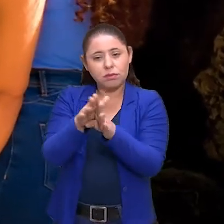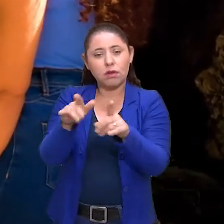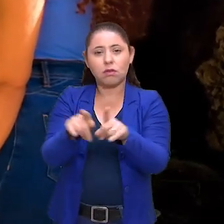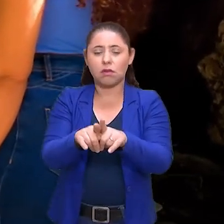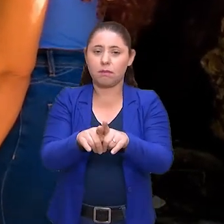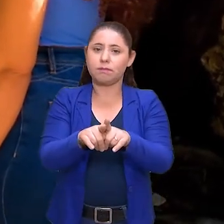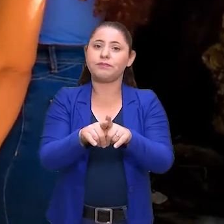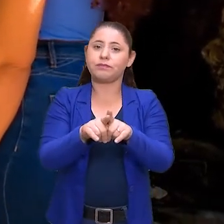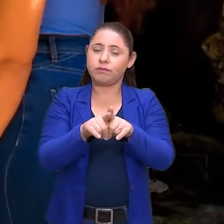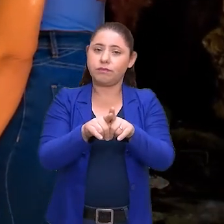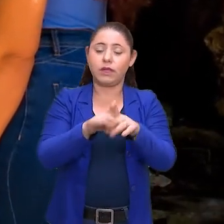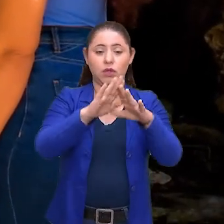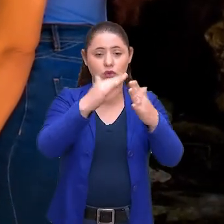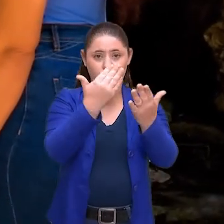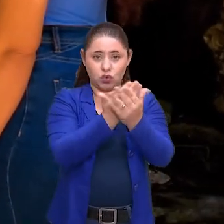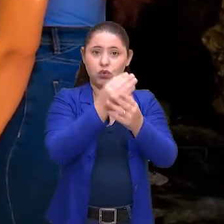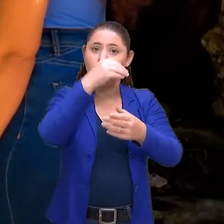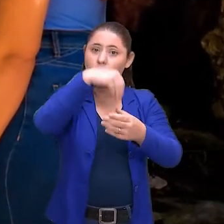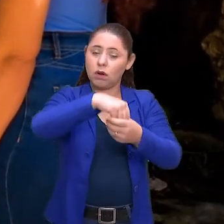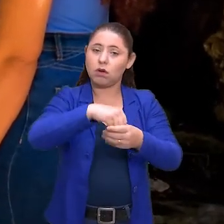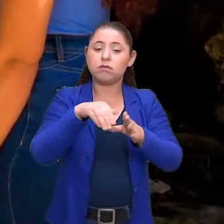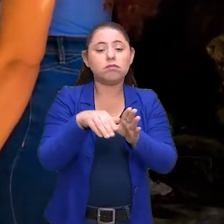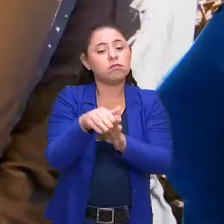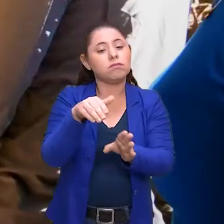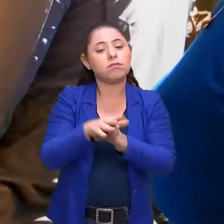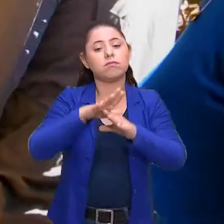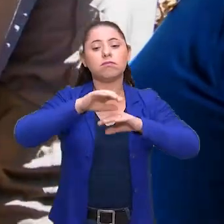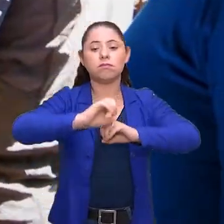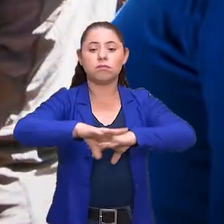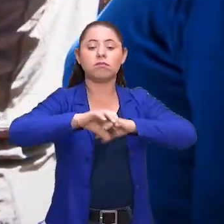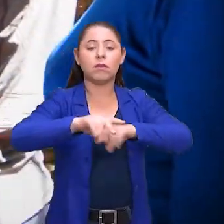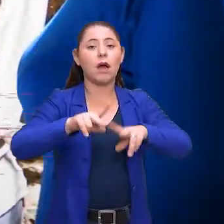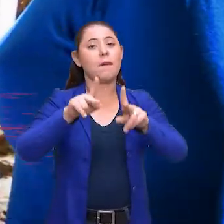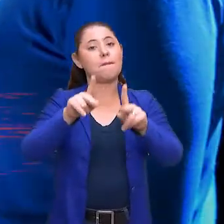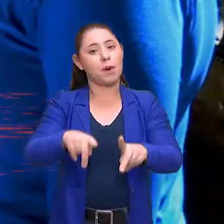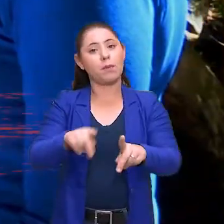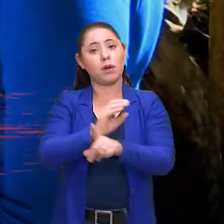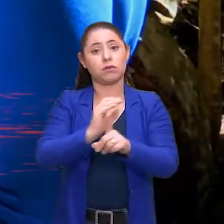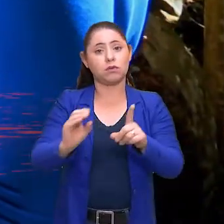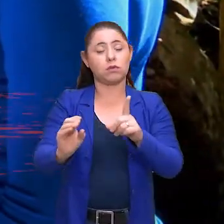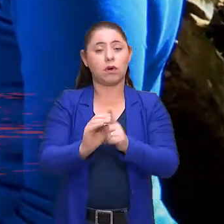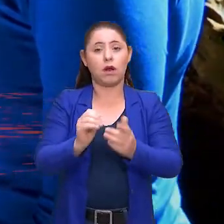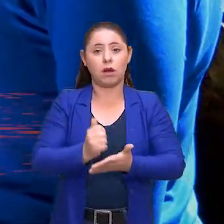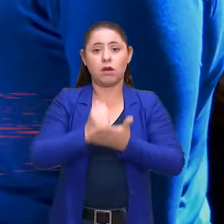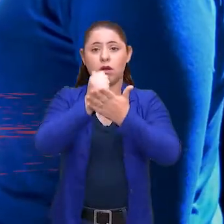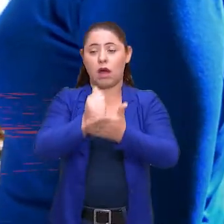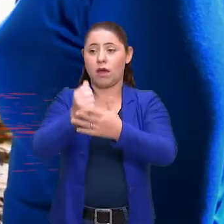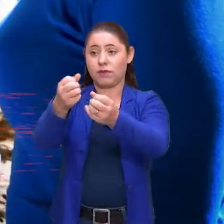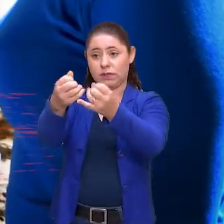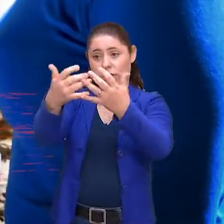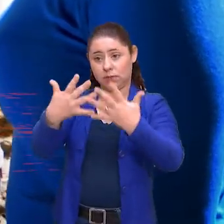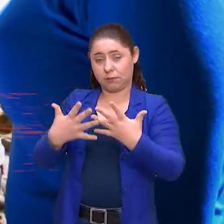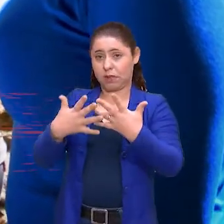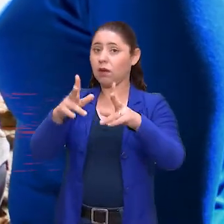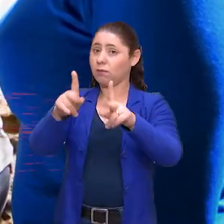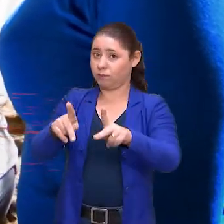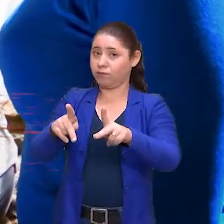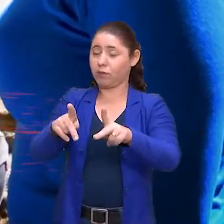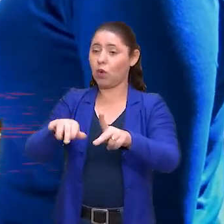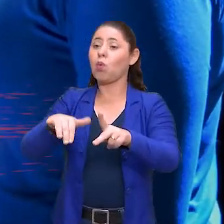conscientização. Trabalho que a gente está fazendo com escola, trabalho que a gente faz com a população mesmo, a gente leva,